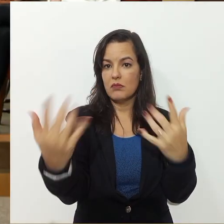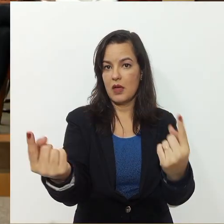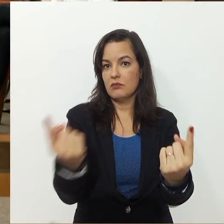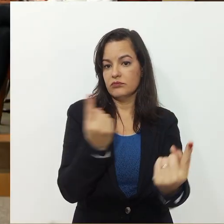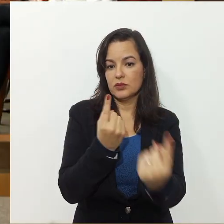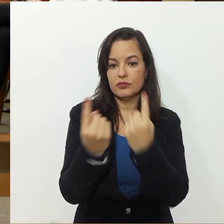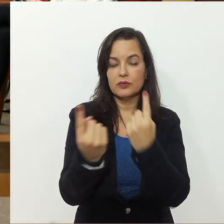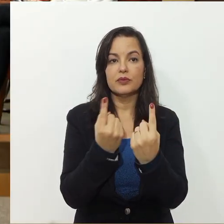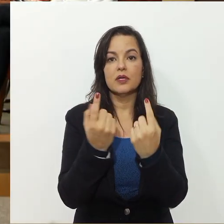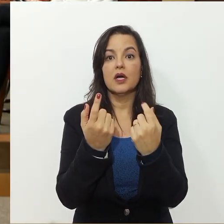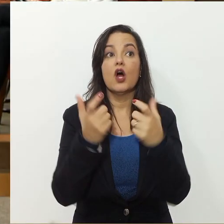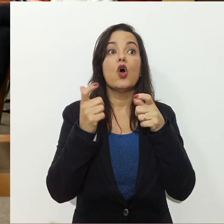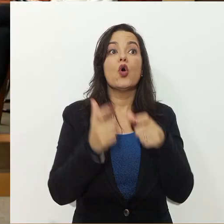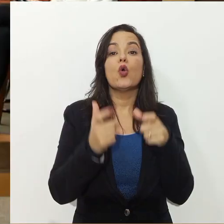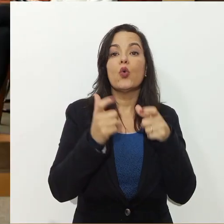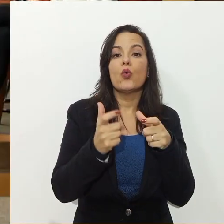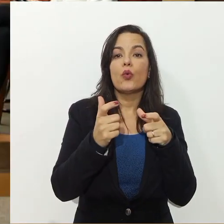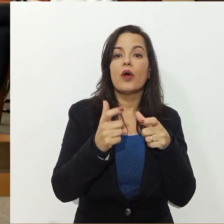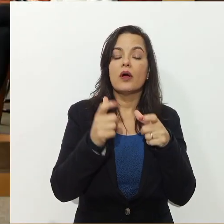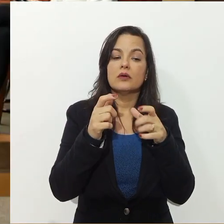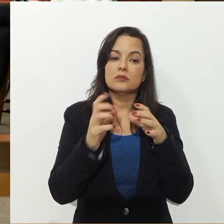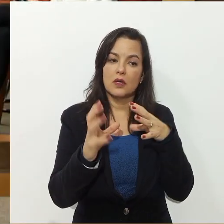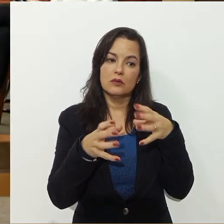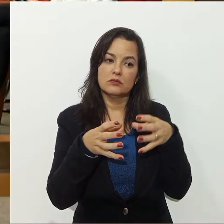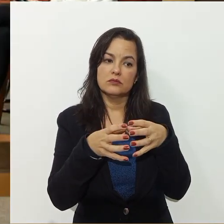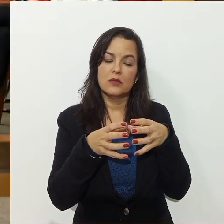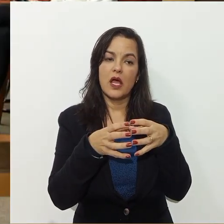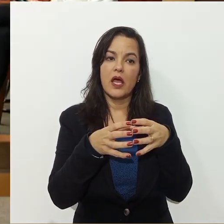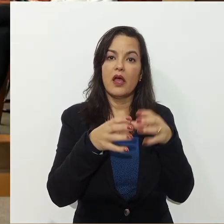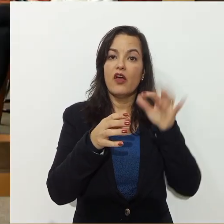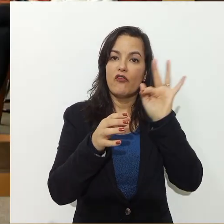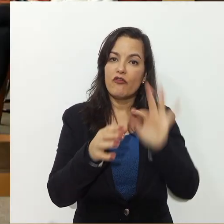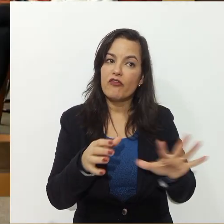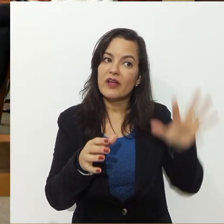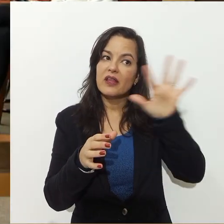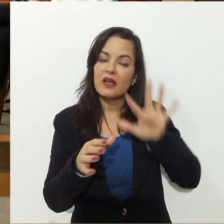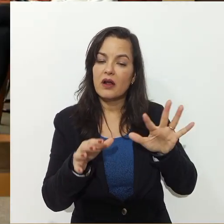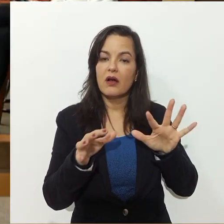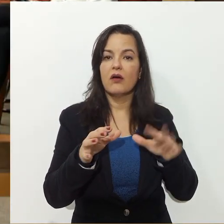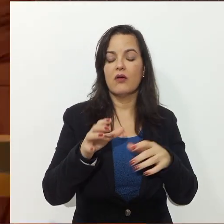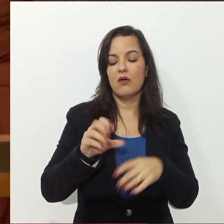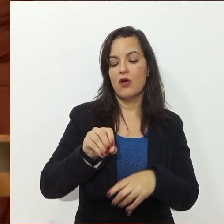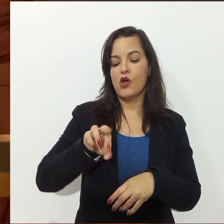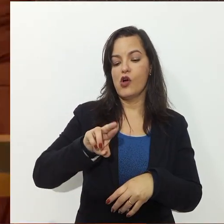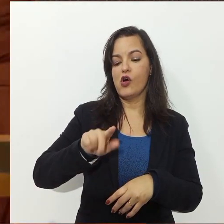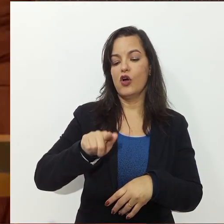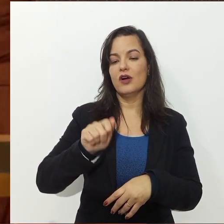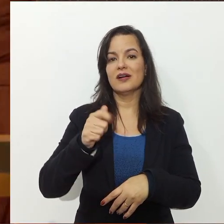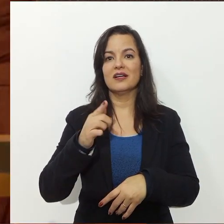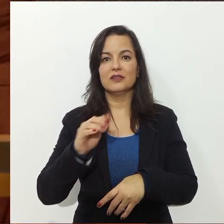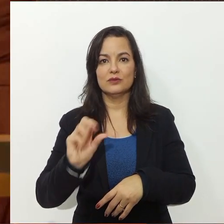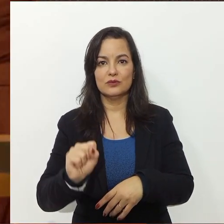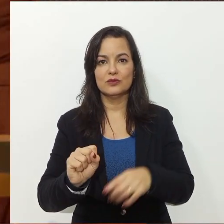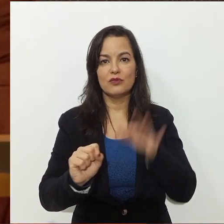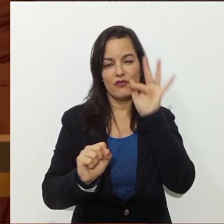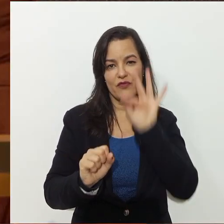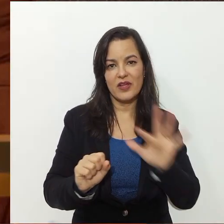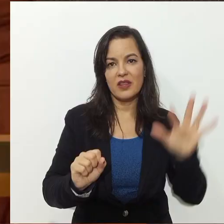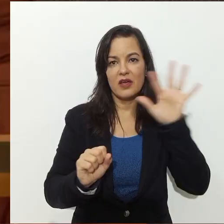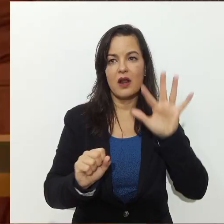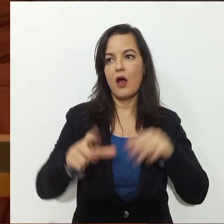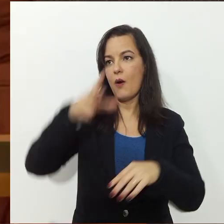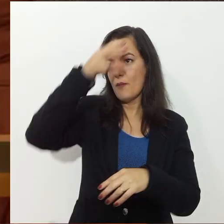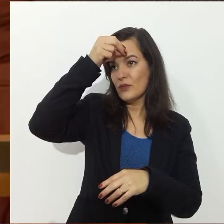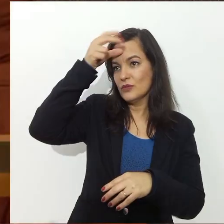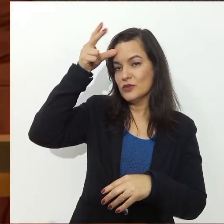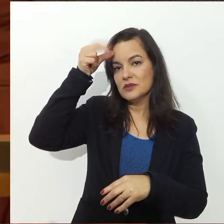órgãos federais, municipais, precisa ter o atendimento. Esse acesso, né? Seja colocado ali à disposição. Vamos